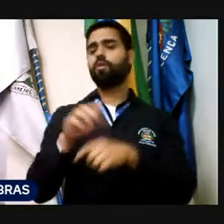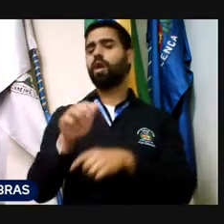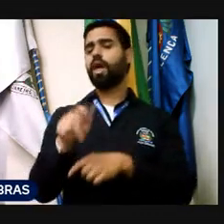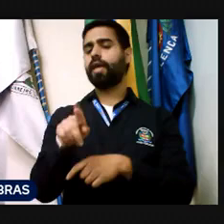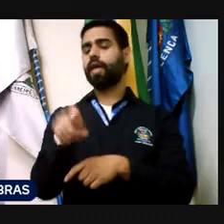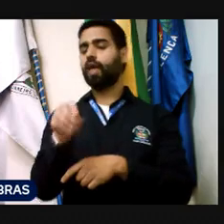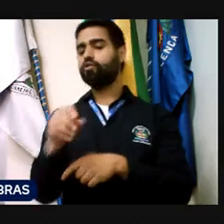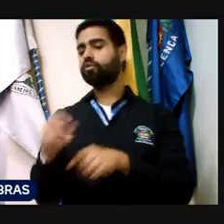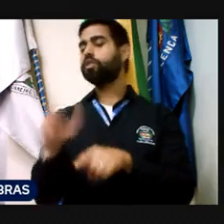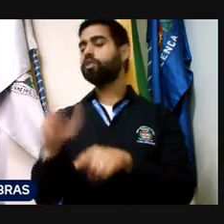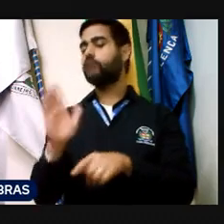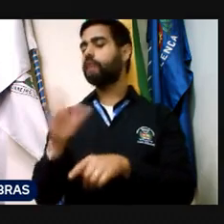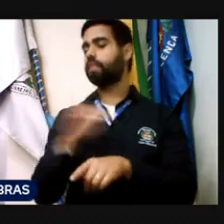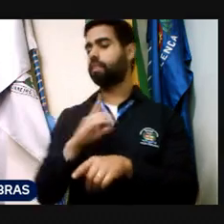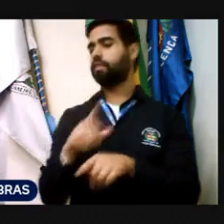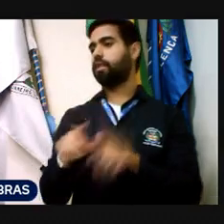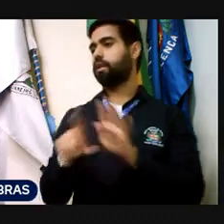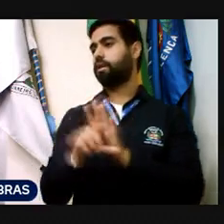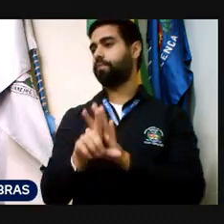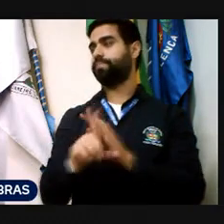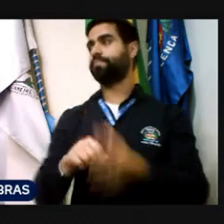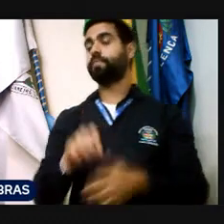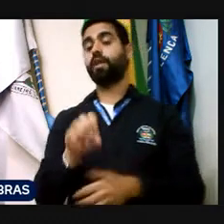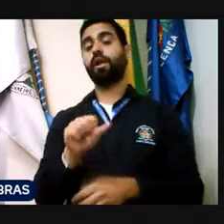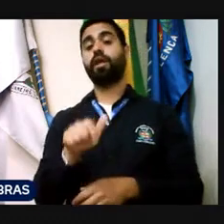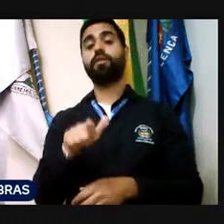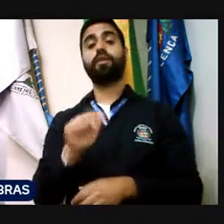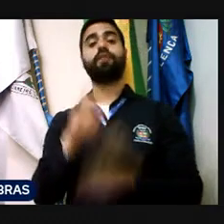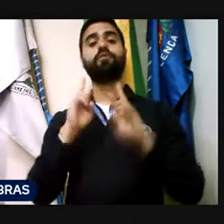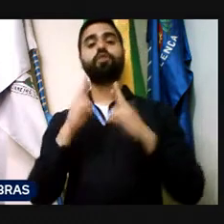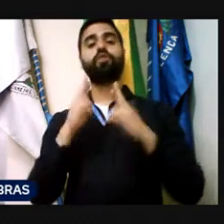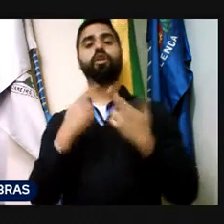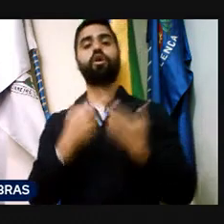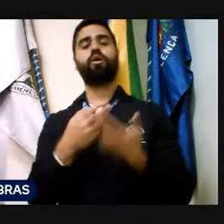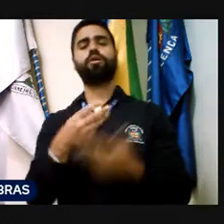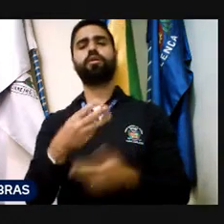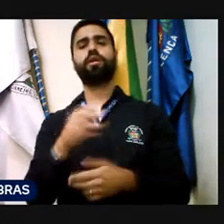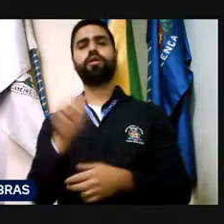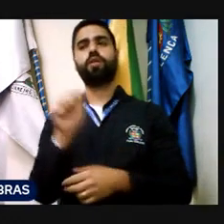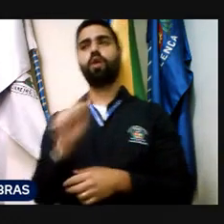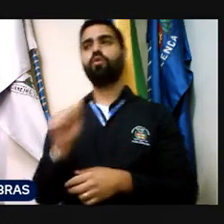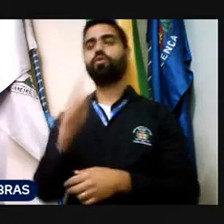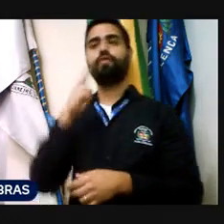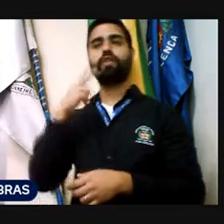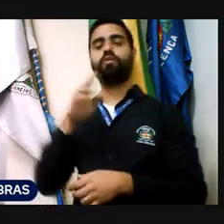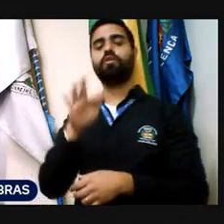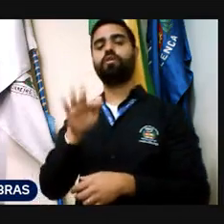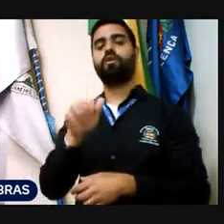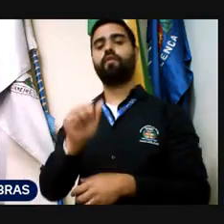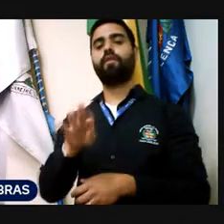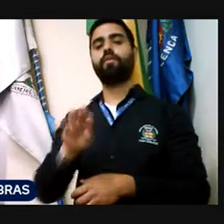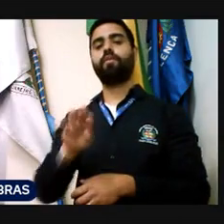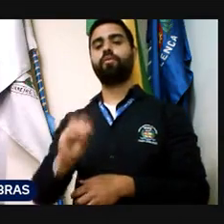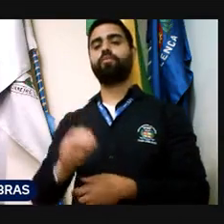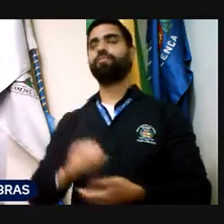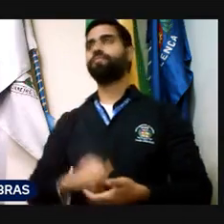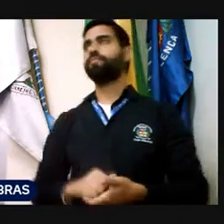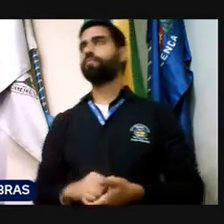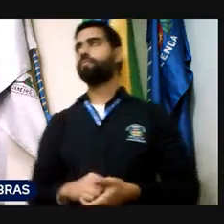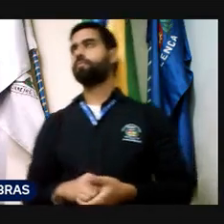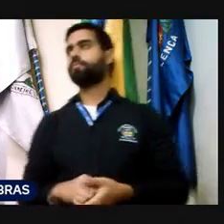Lei de Diretrizes Orçamentárias. Sala das Sessões, 3 de agosto de 2021, vereador Fábio Antônio Pires Jorge.